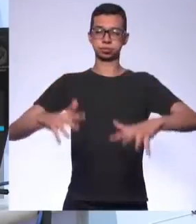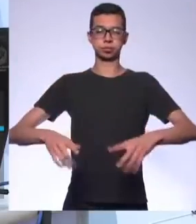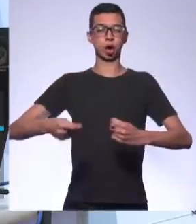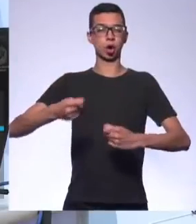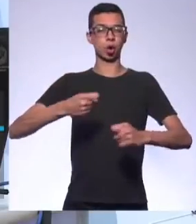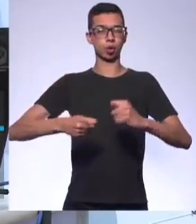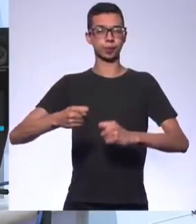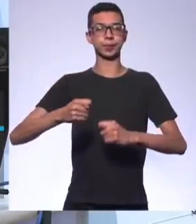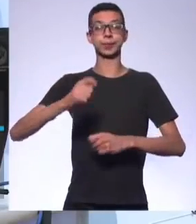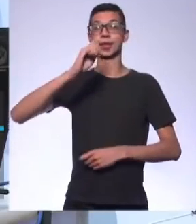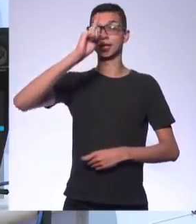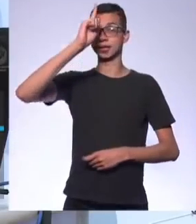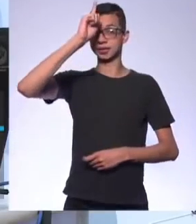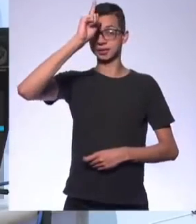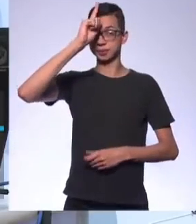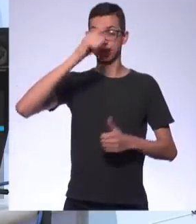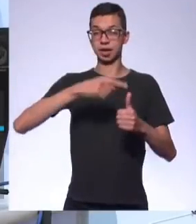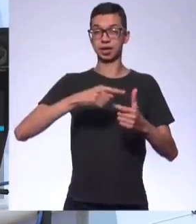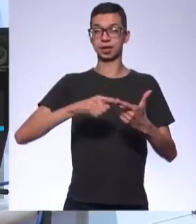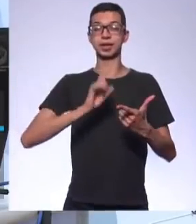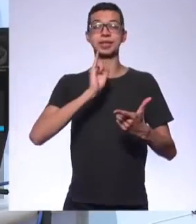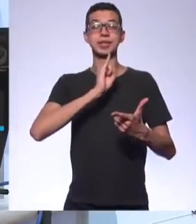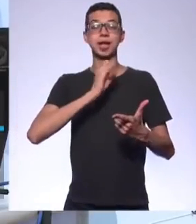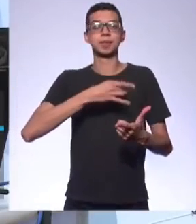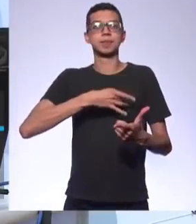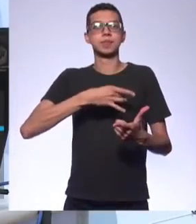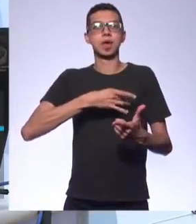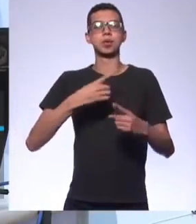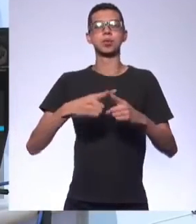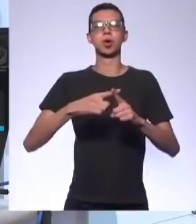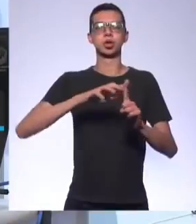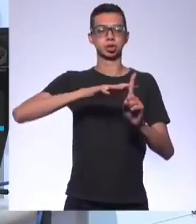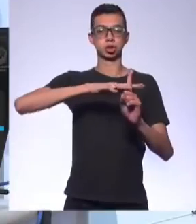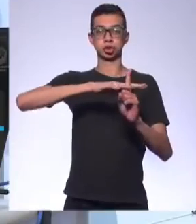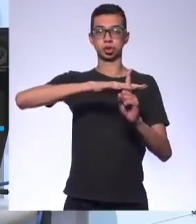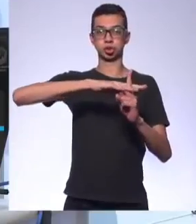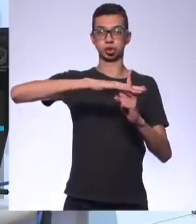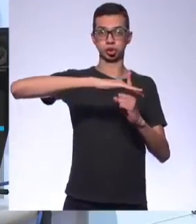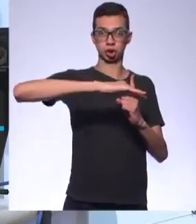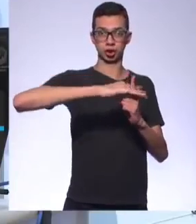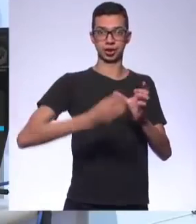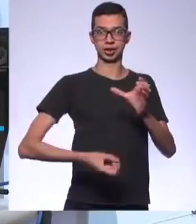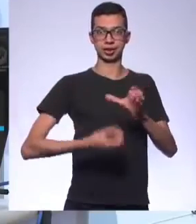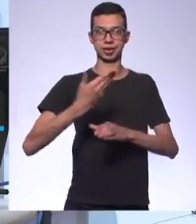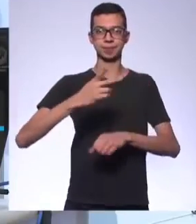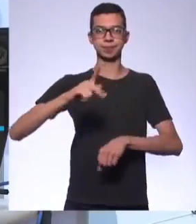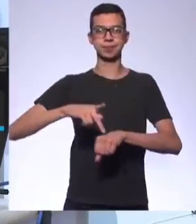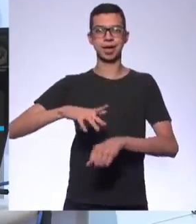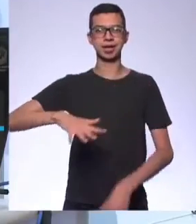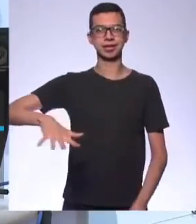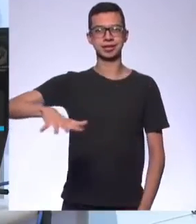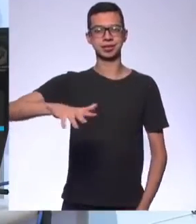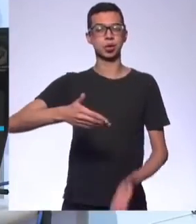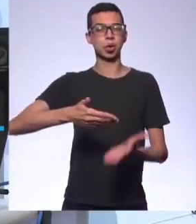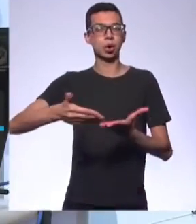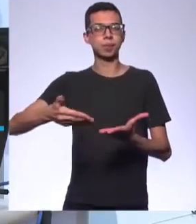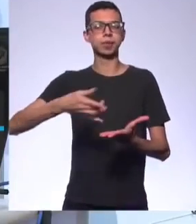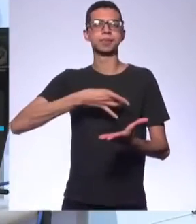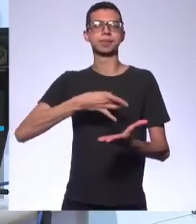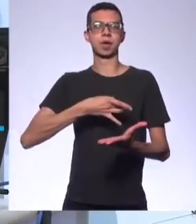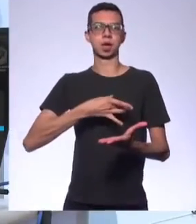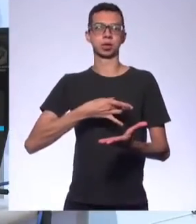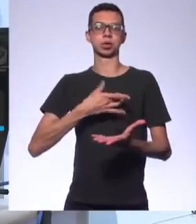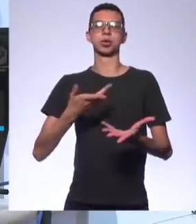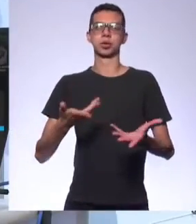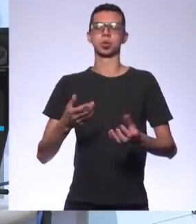tinham medo de que levantes que implantassem o socialismo naqueles países começassem, né? Então as